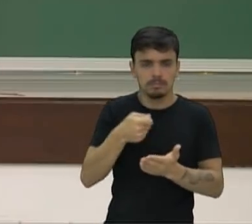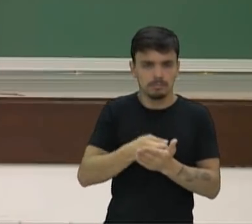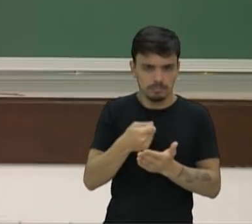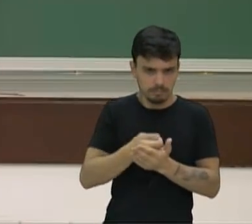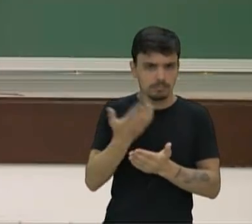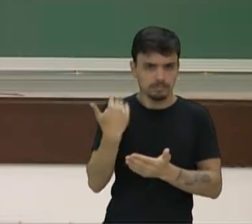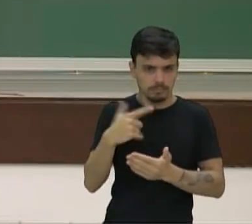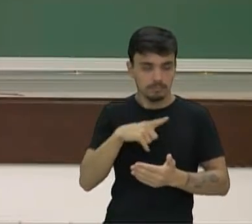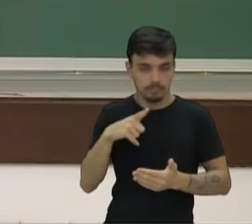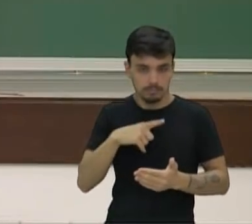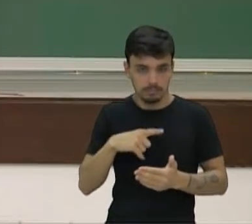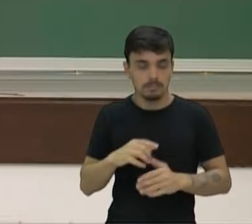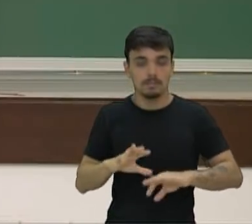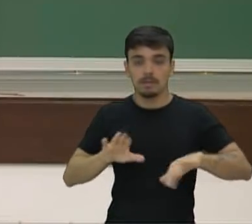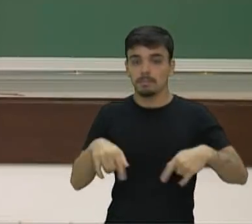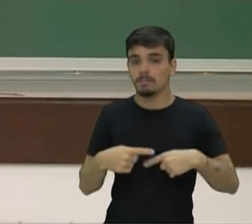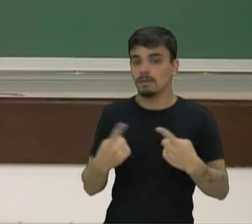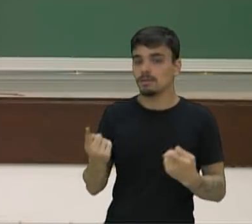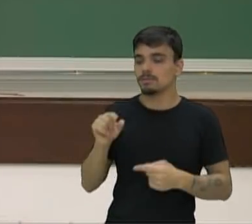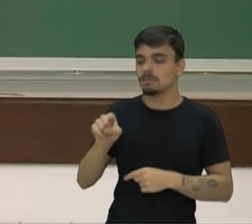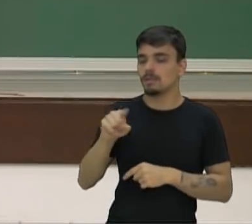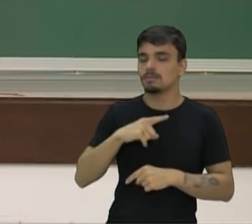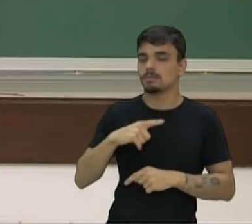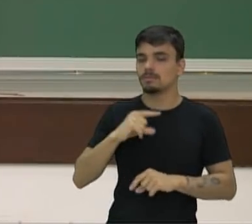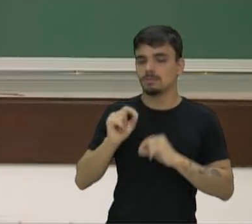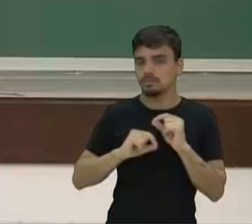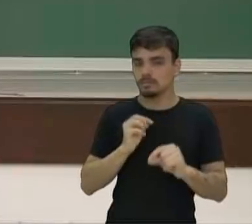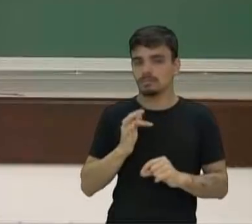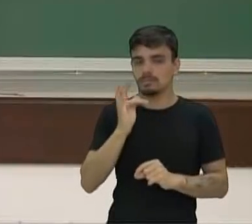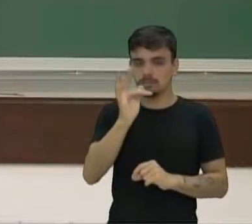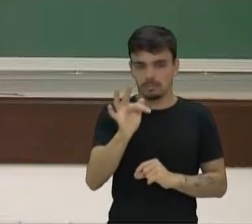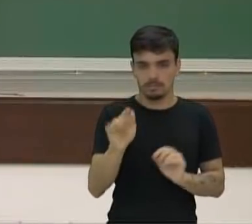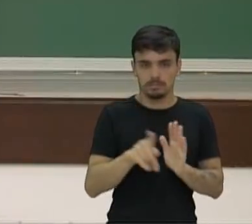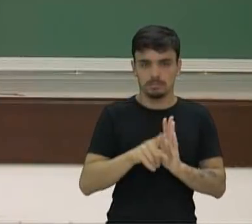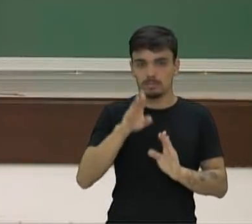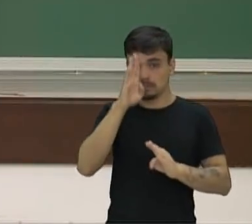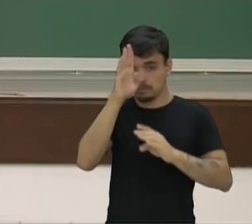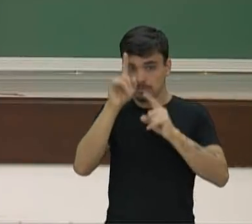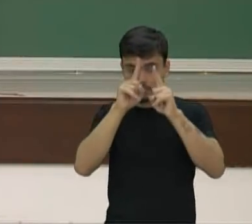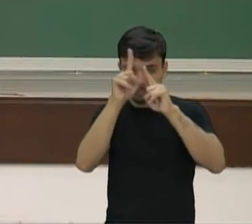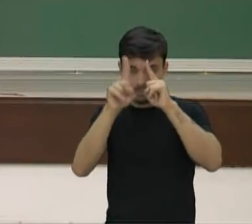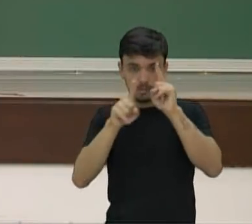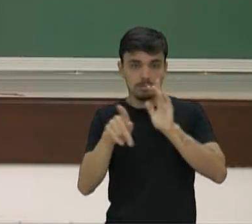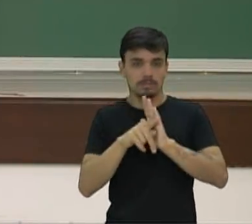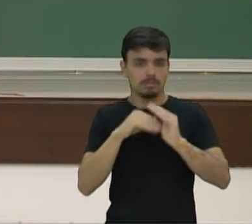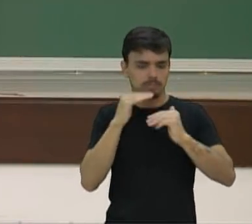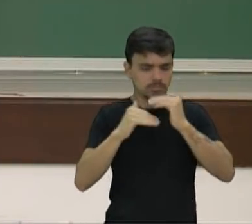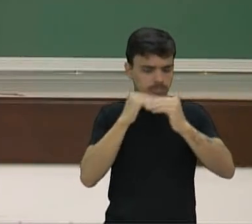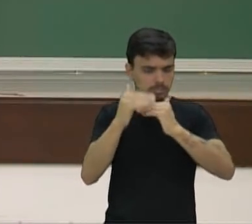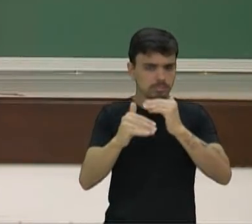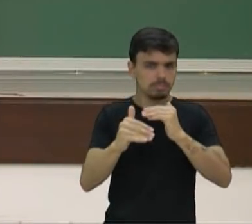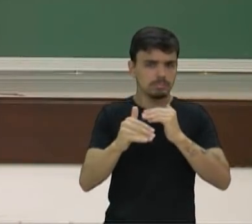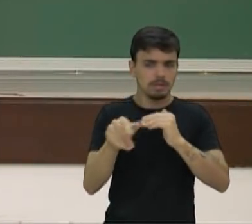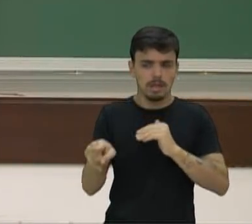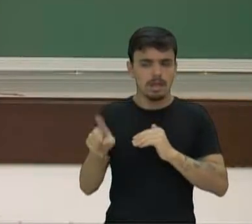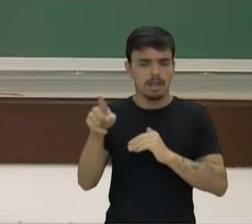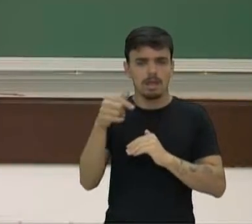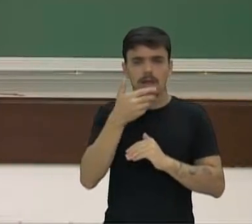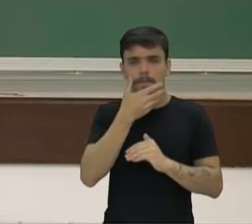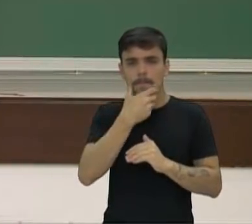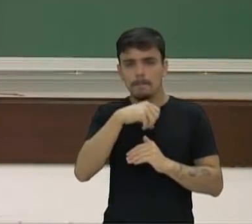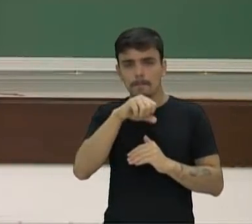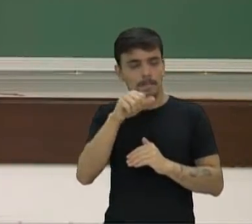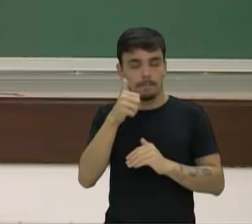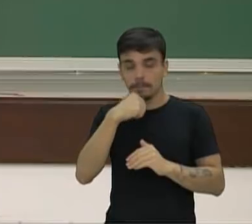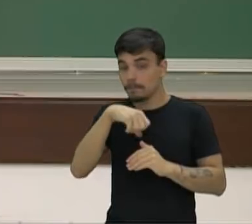patriarcal. E a ela estava destinada, inclusive, mais a ideia de reprodutora da prole. Ou seja, ela vai ser a mãe que vai